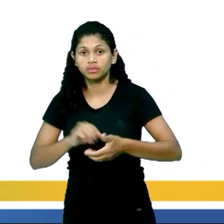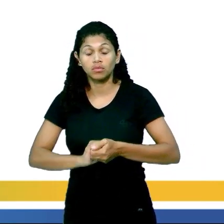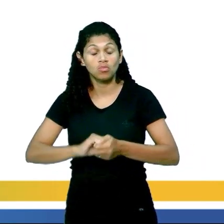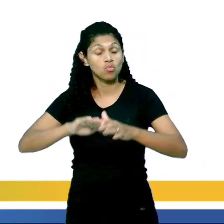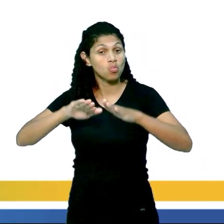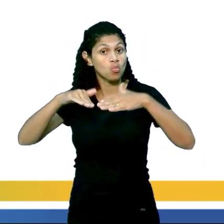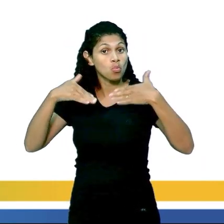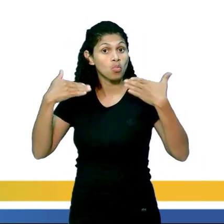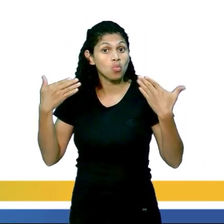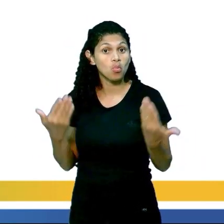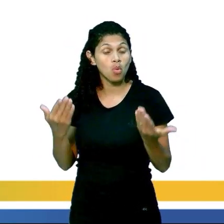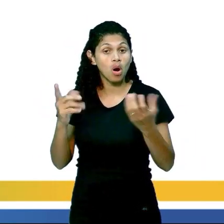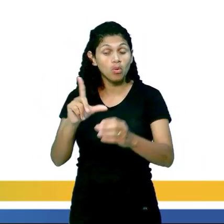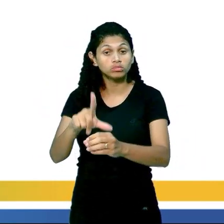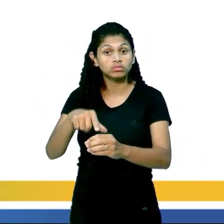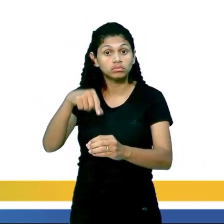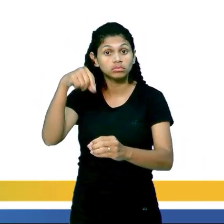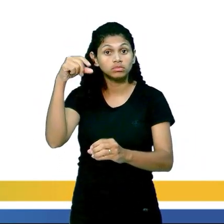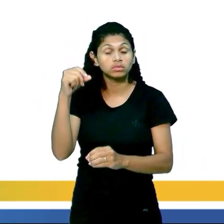alunos deveriam